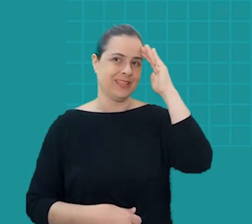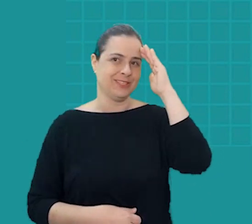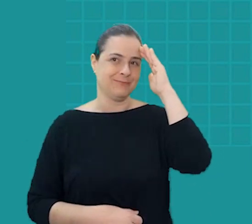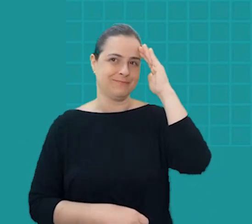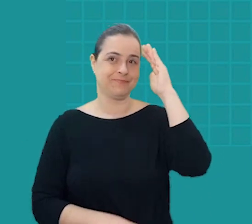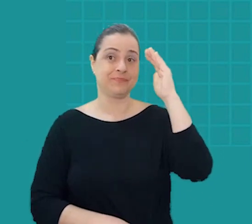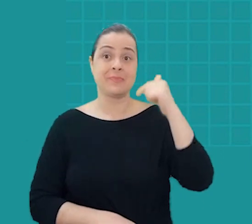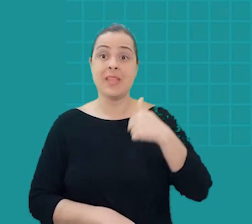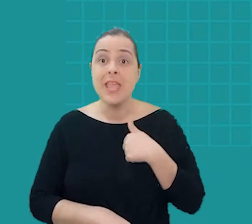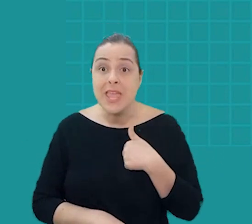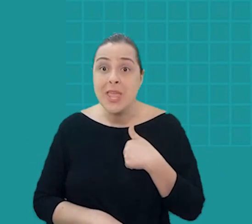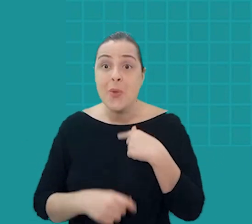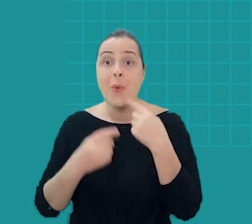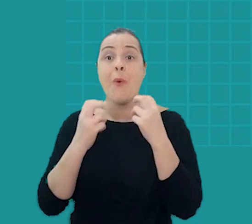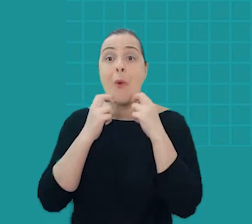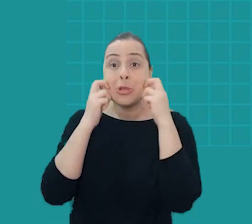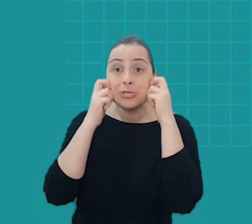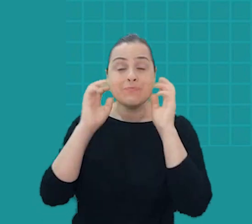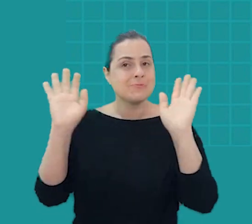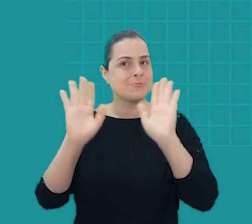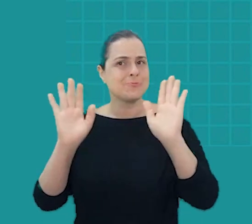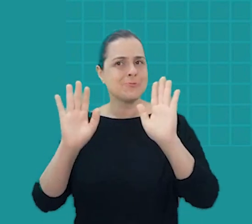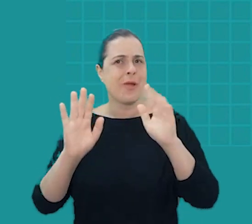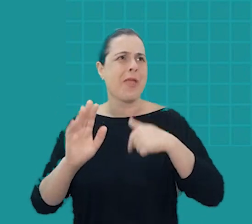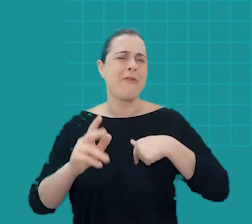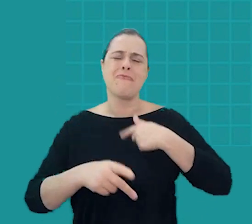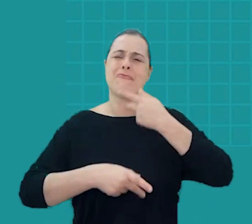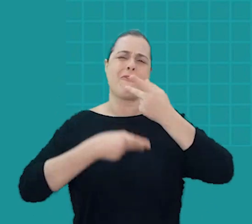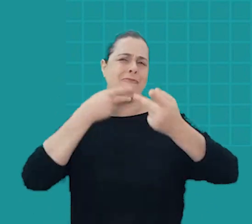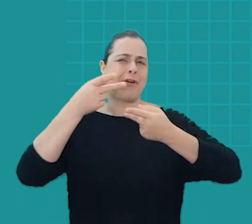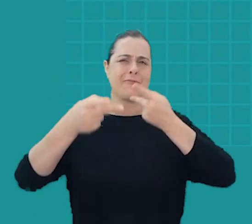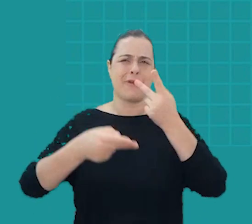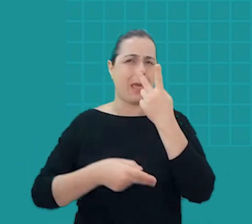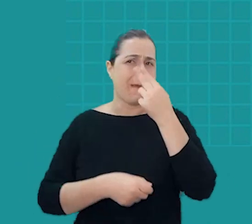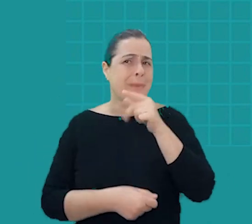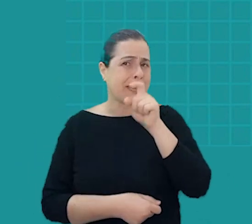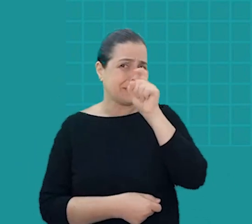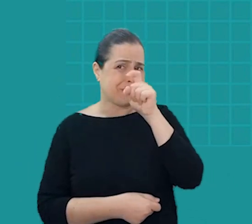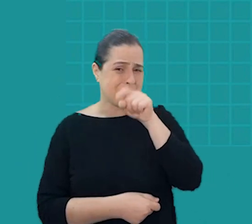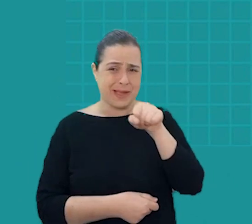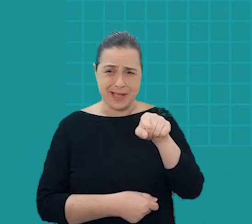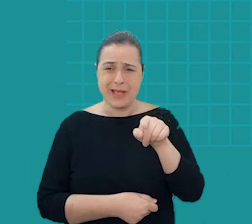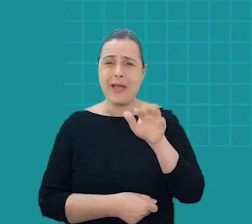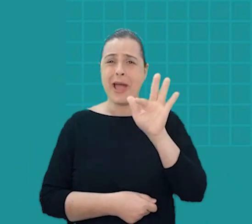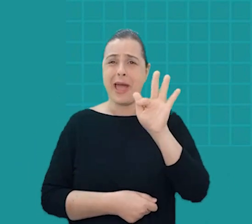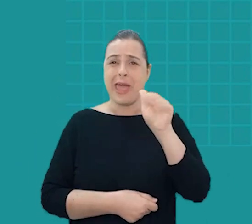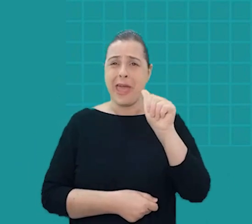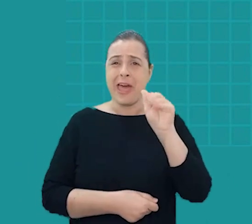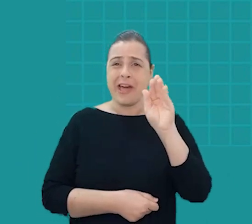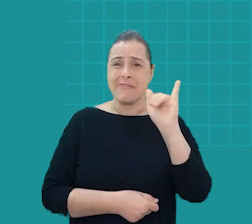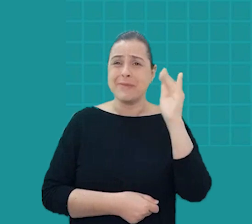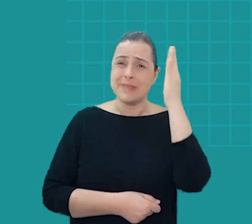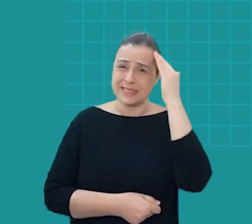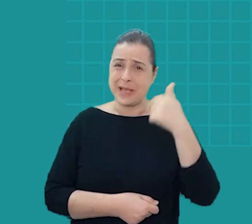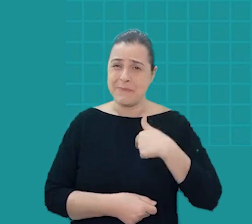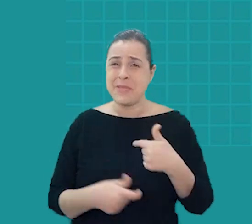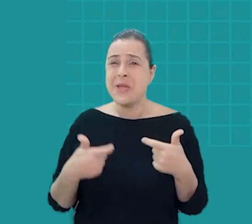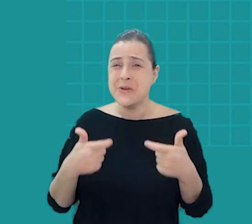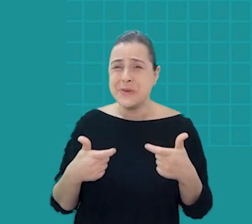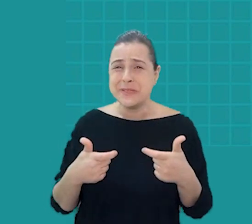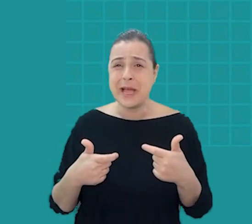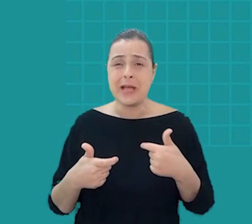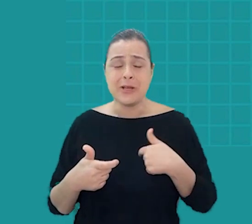que gerar uma expectativa que, às vezes, eu sou mais político, mas tem gente que vai ficar contando